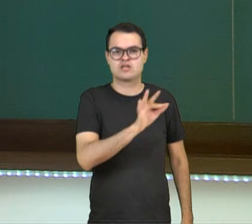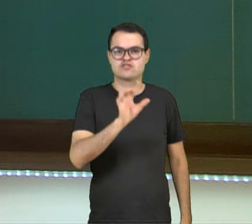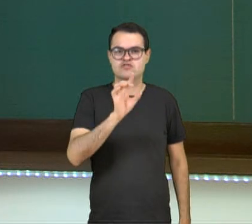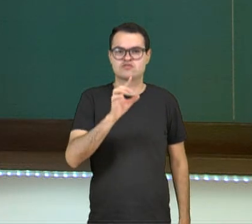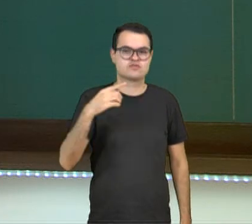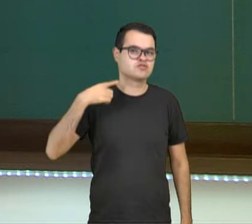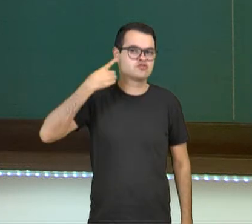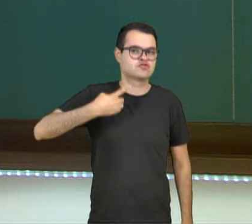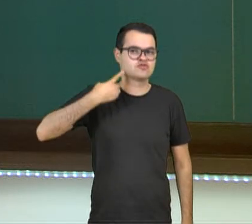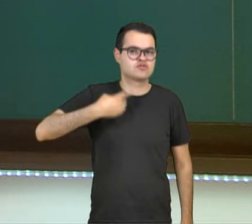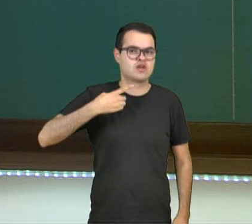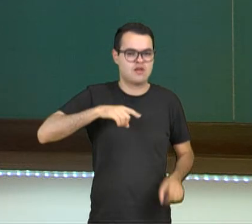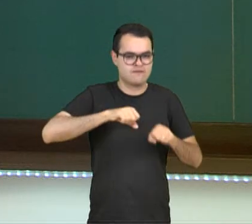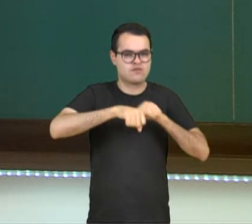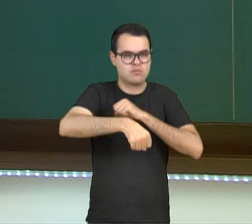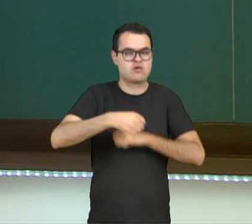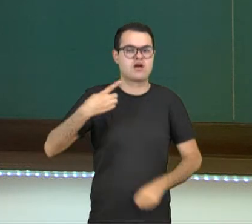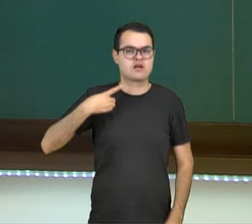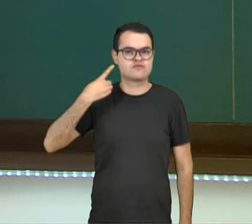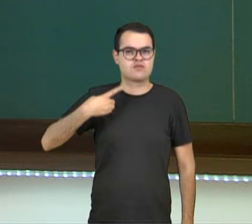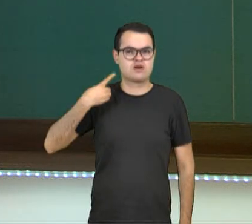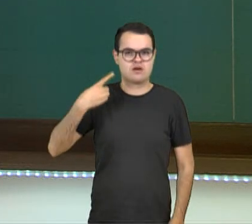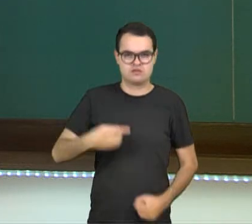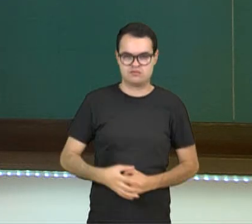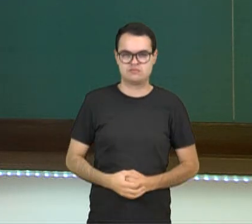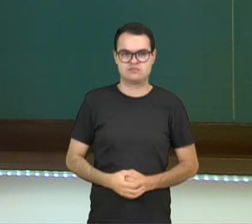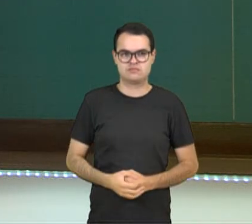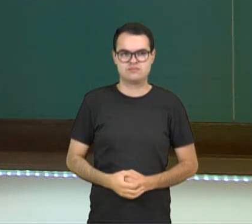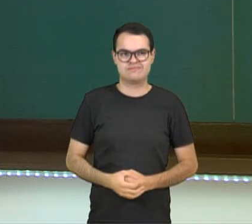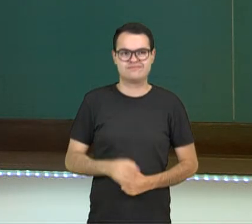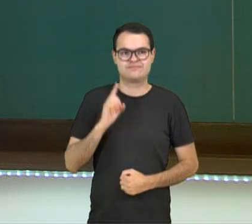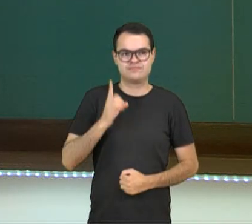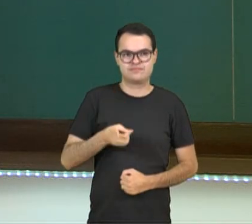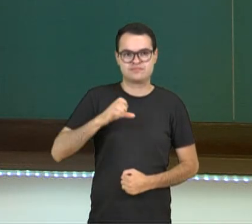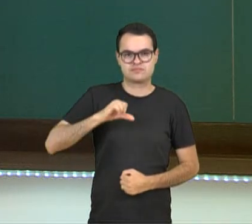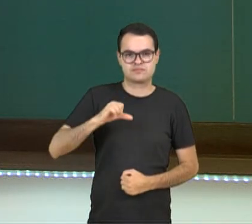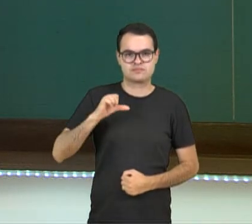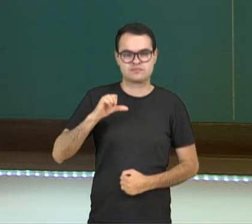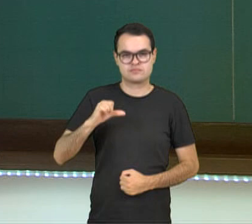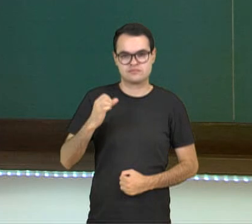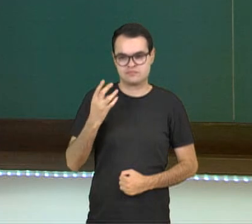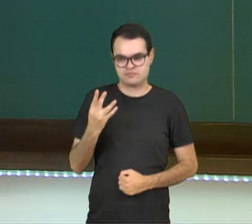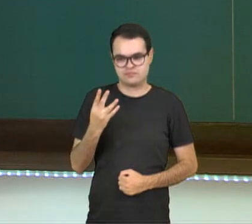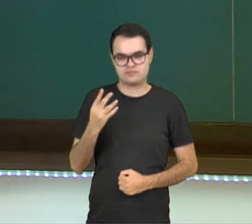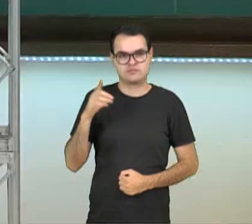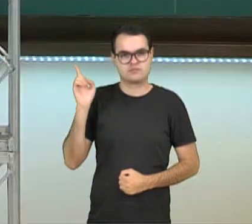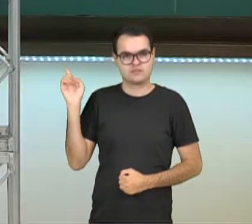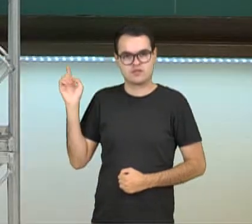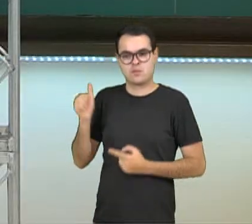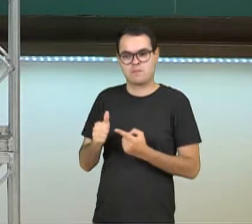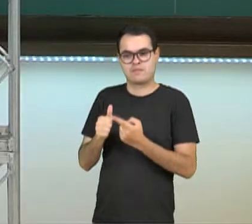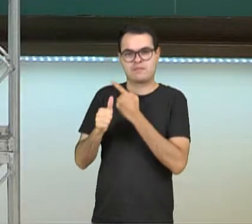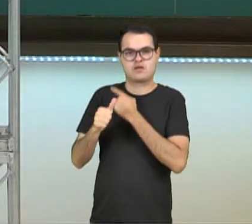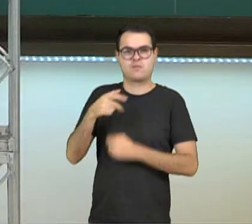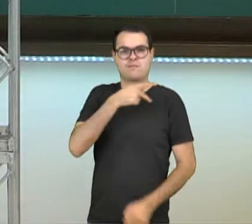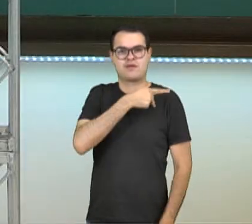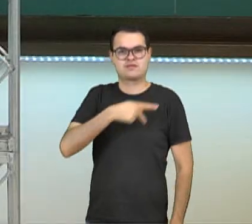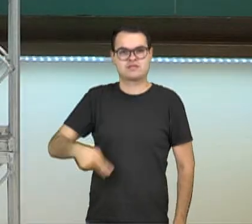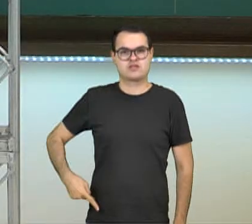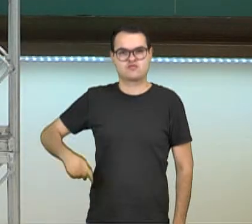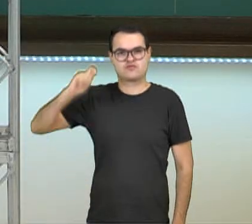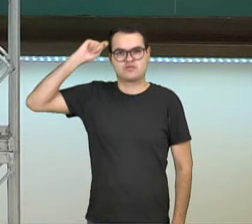Ele se formou advogado. E aí, em 1994, foi eleito o primeiro